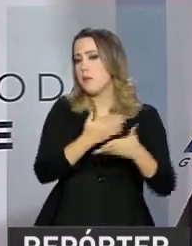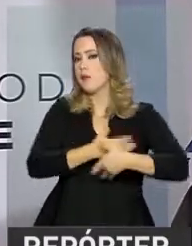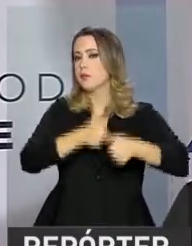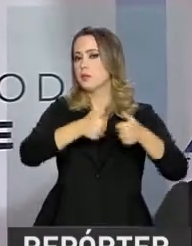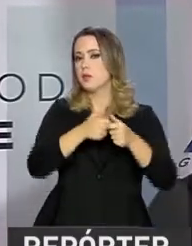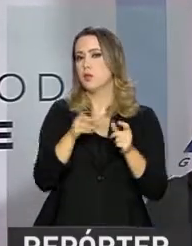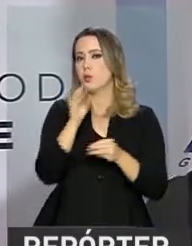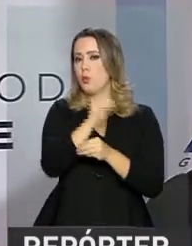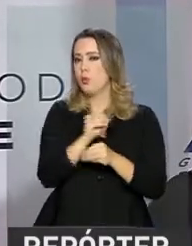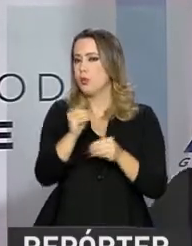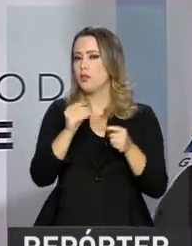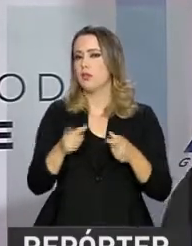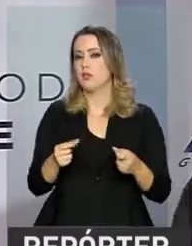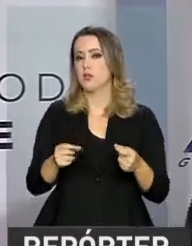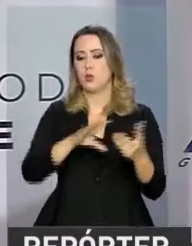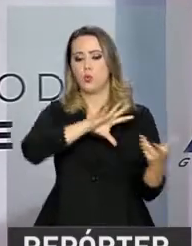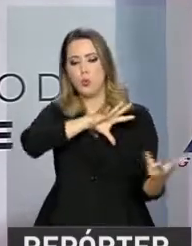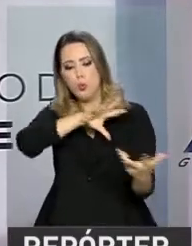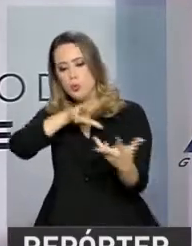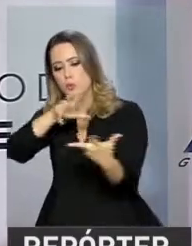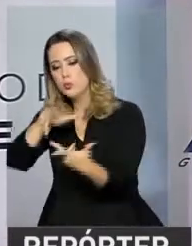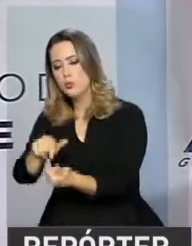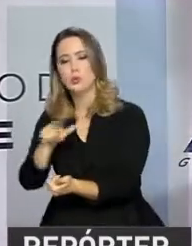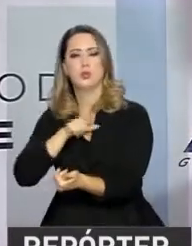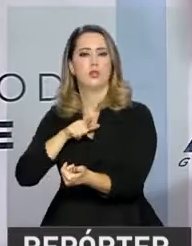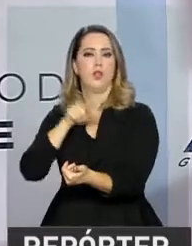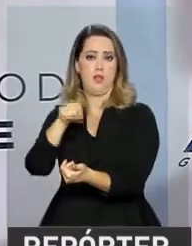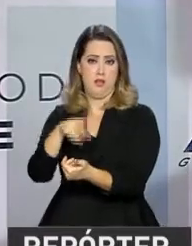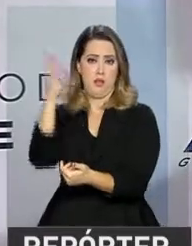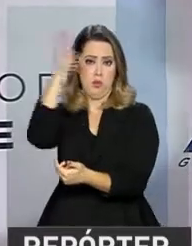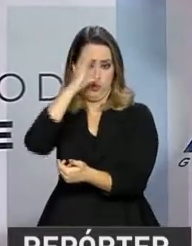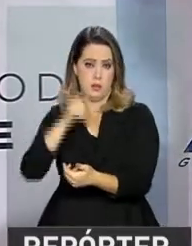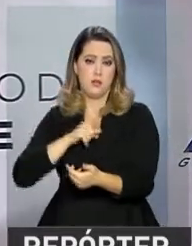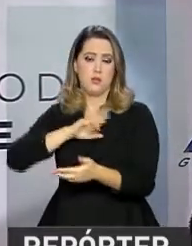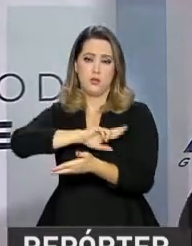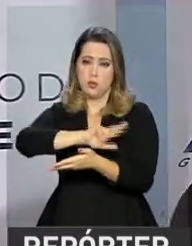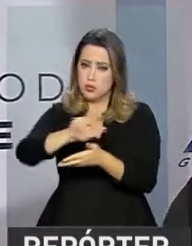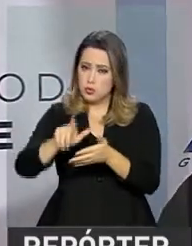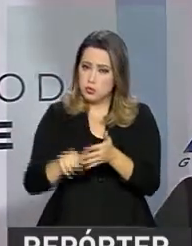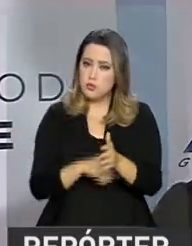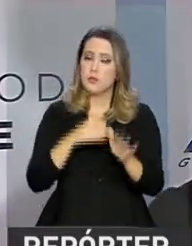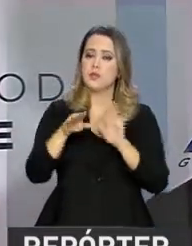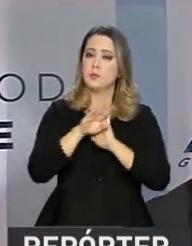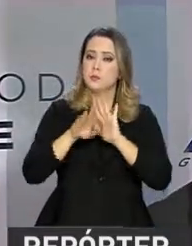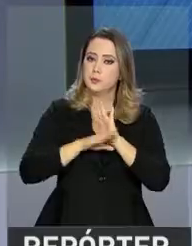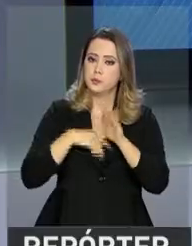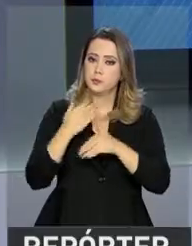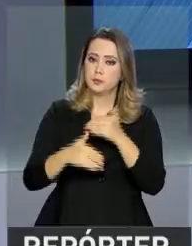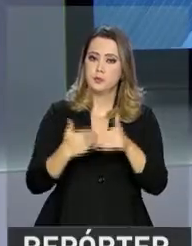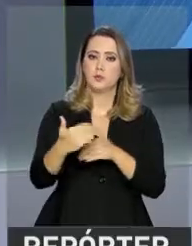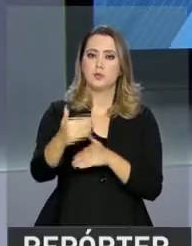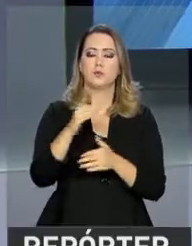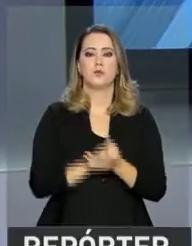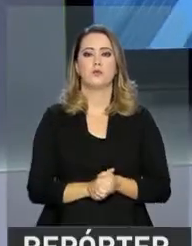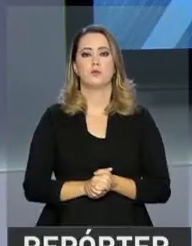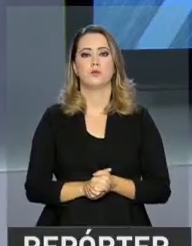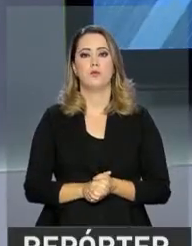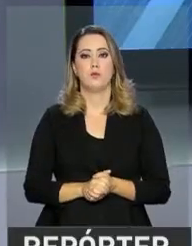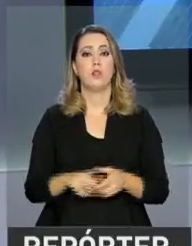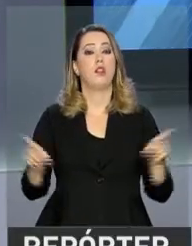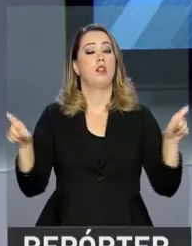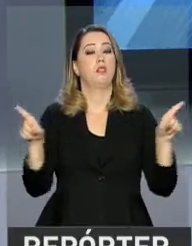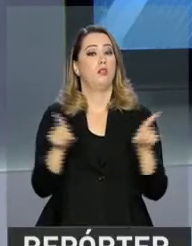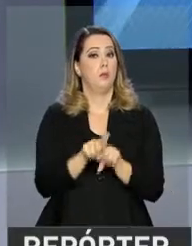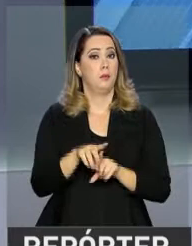indicação mundiais muito dinheiro seria investido nisso e brasil faz tem alguns projetos dando nessa direção o ministro da saúde